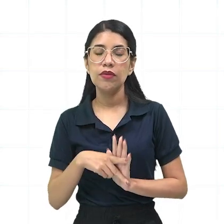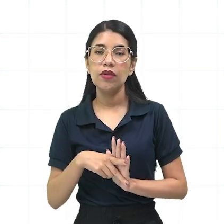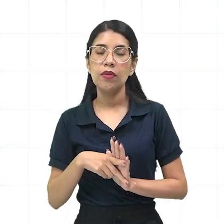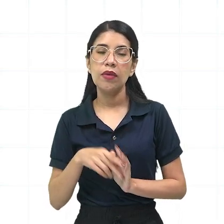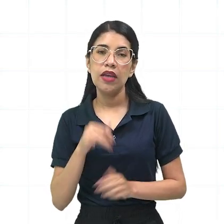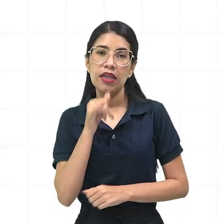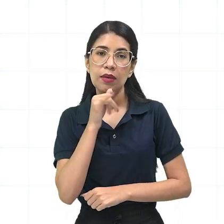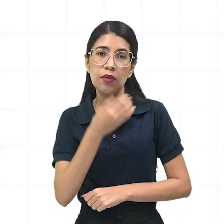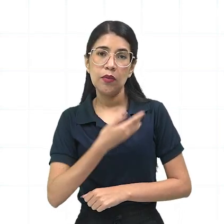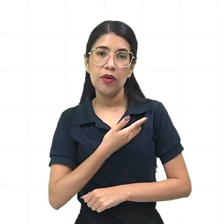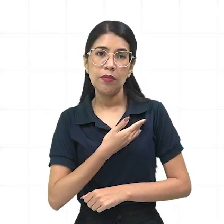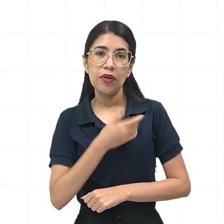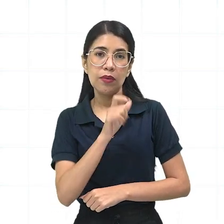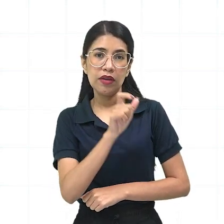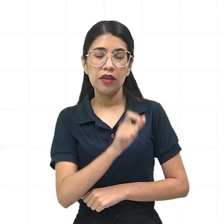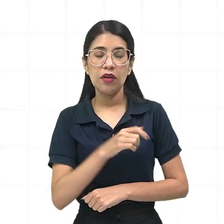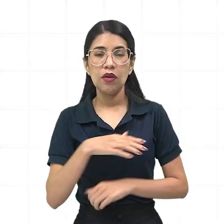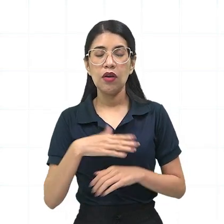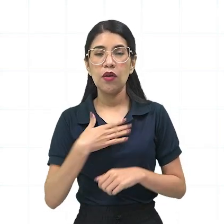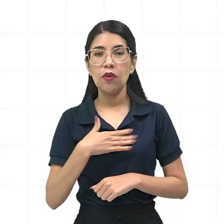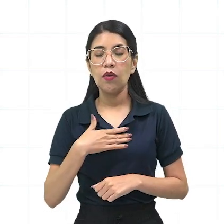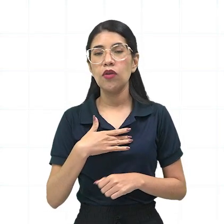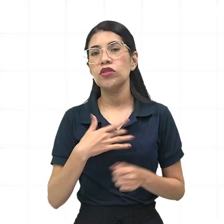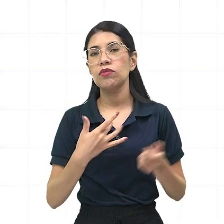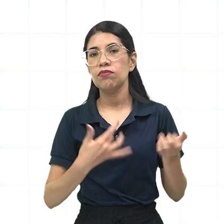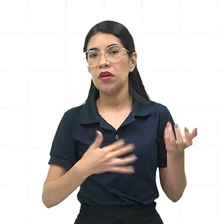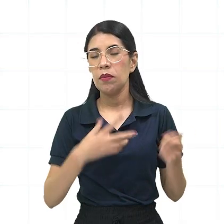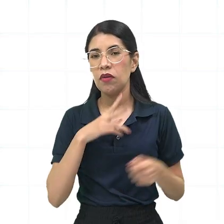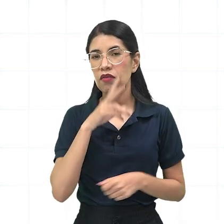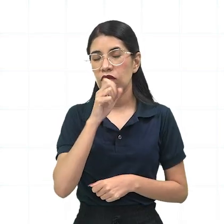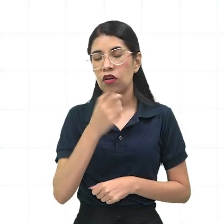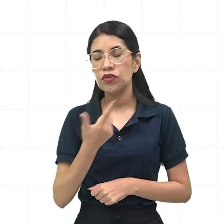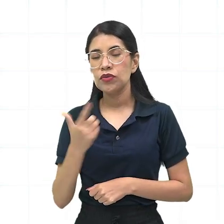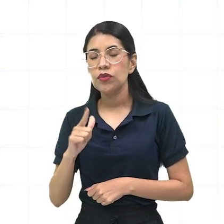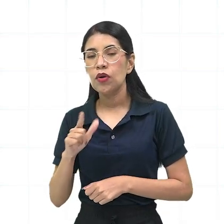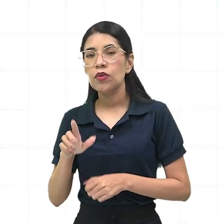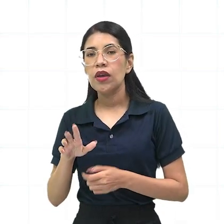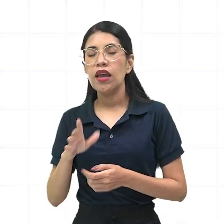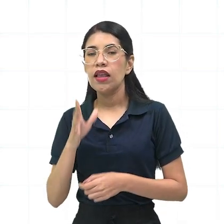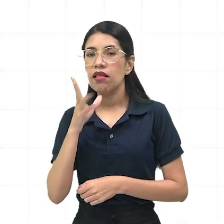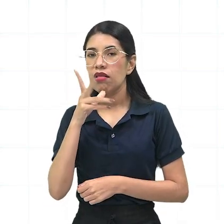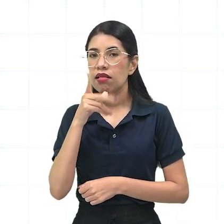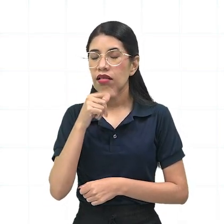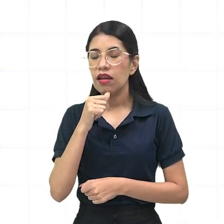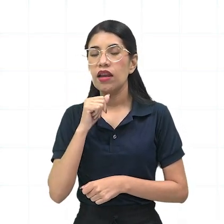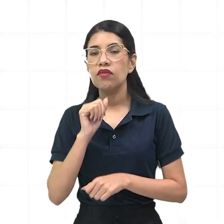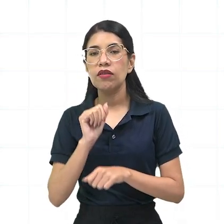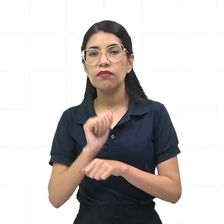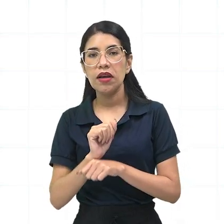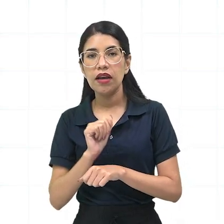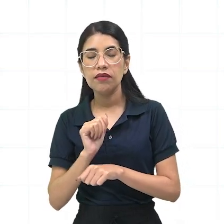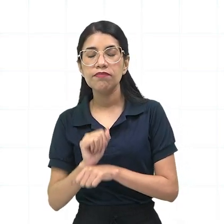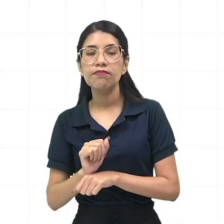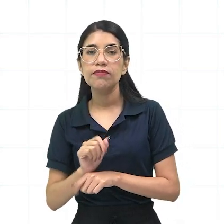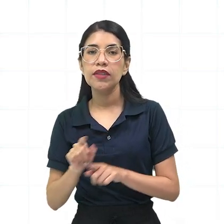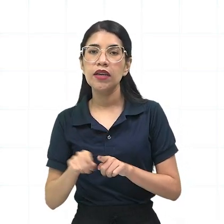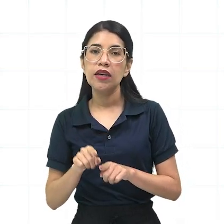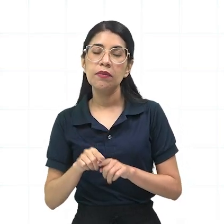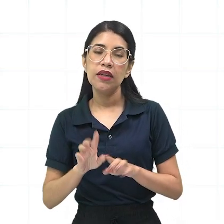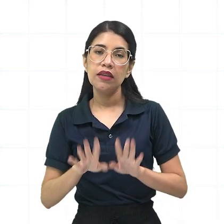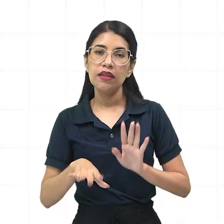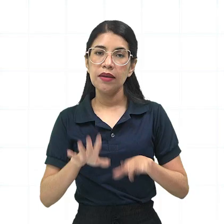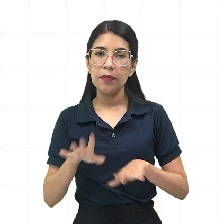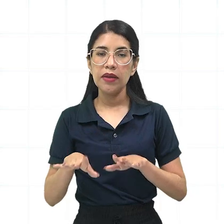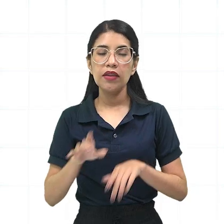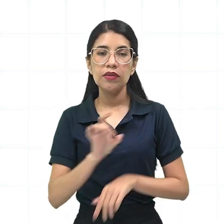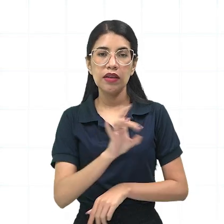que um colega gosta de bater mais forte, o outro vai de forma mais lenta, o outro vai mais pausadamente, o outro gosta de fazer umas gracinhas,